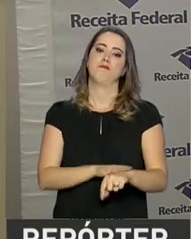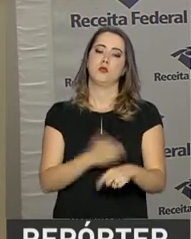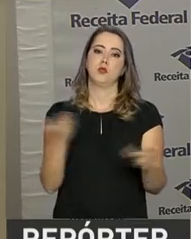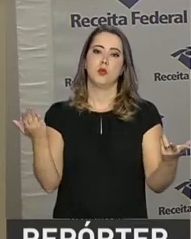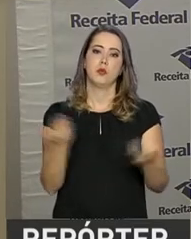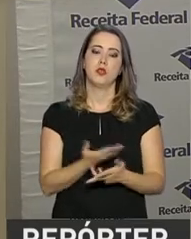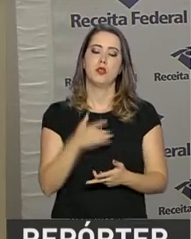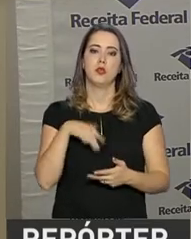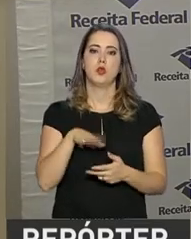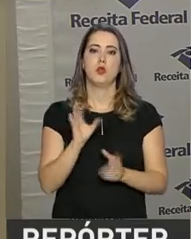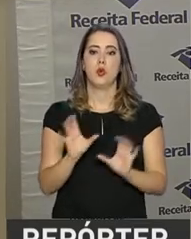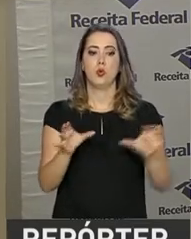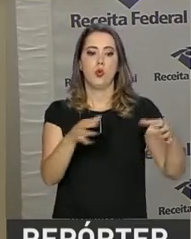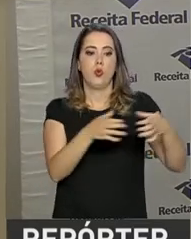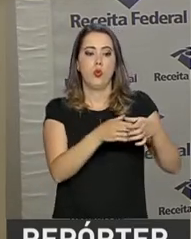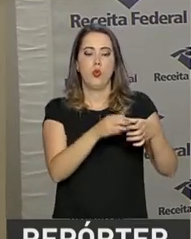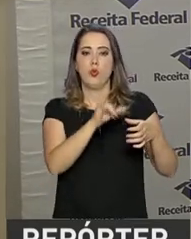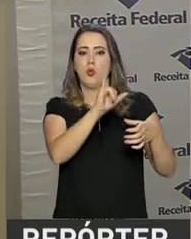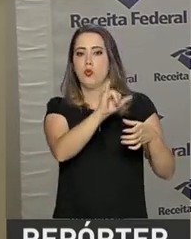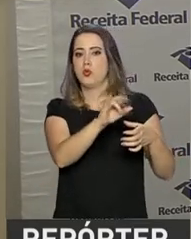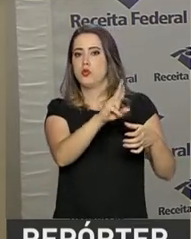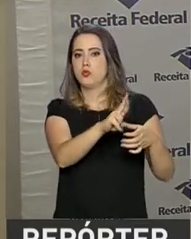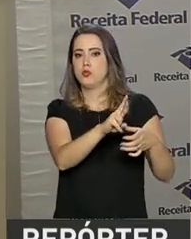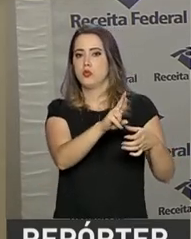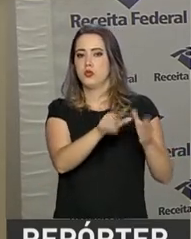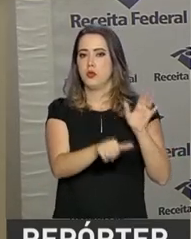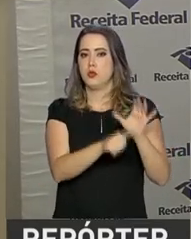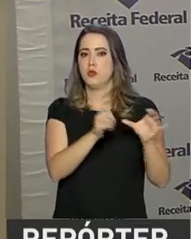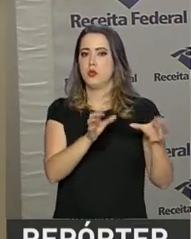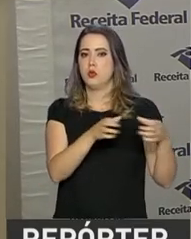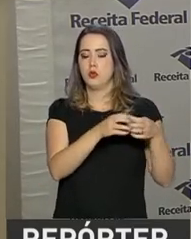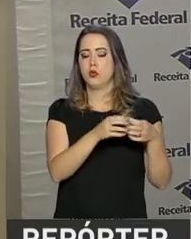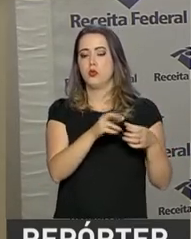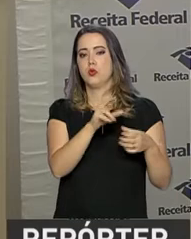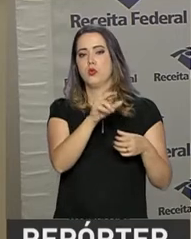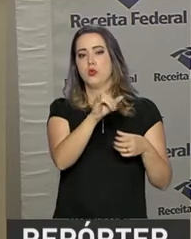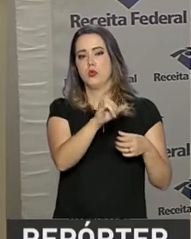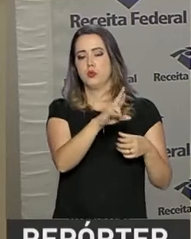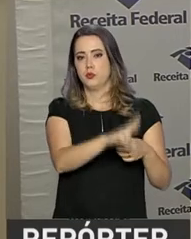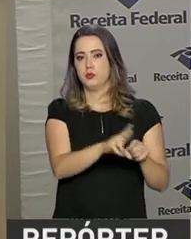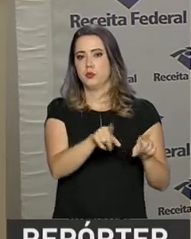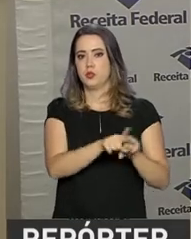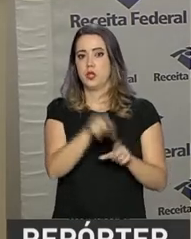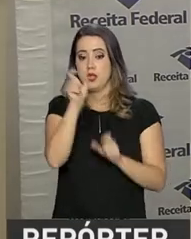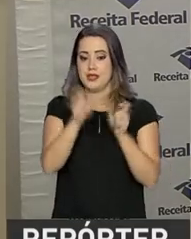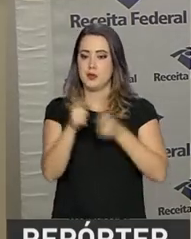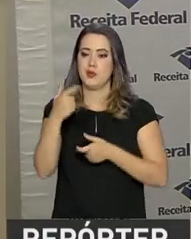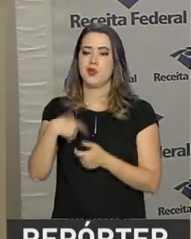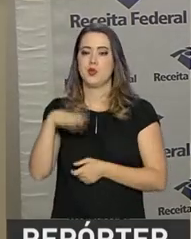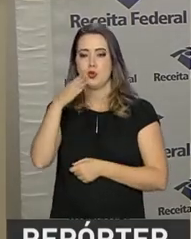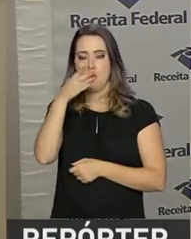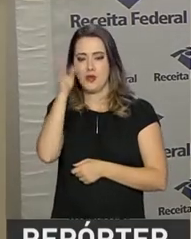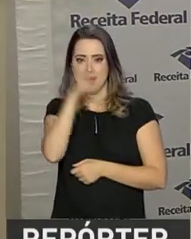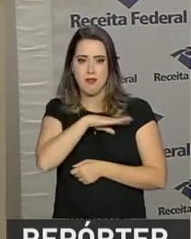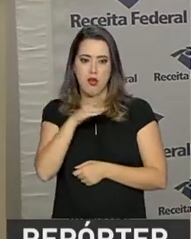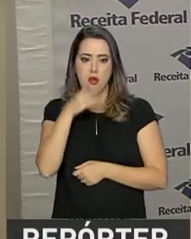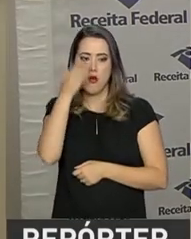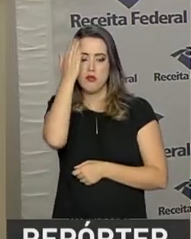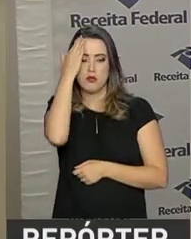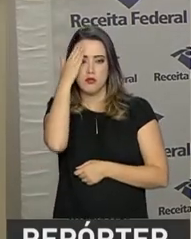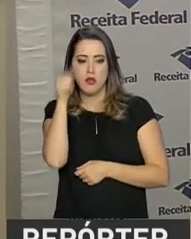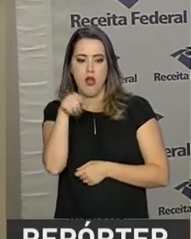sem um lote de restituição do primeiro lote e as pessoas mal intencionadas aproveite este momento